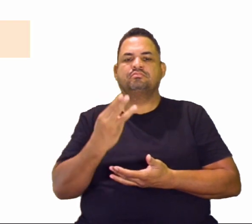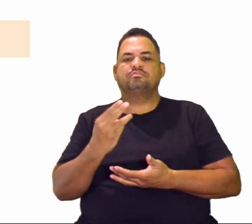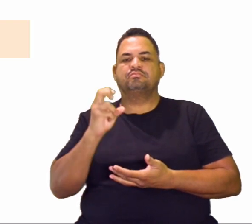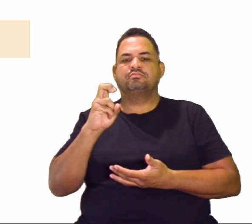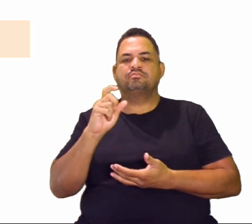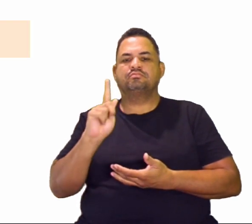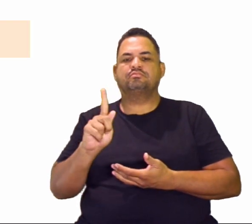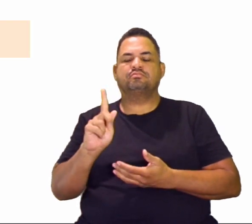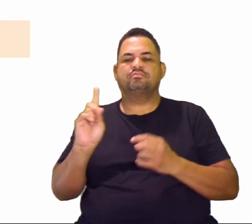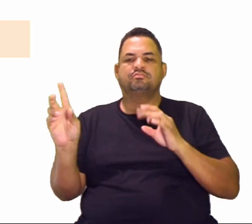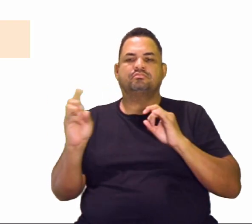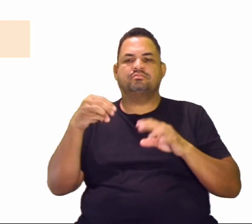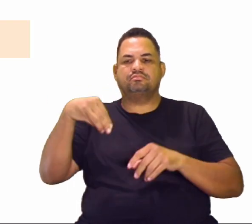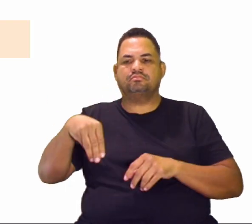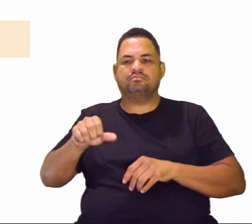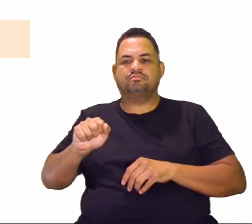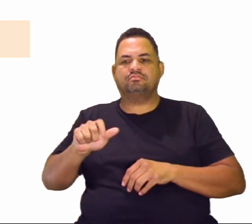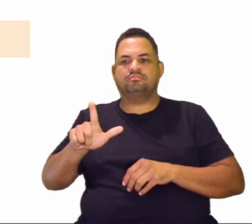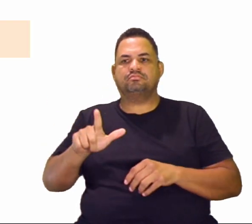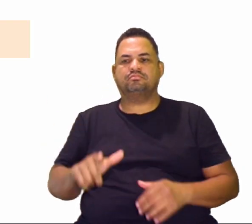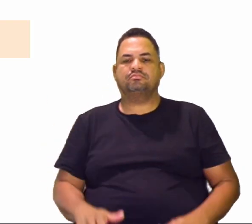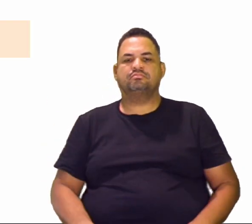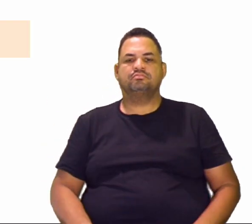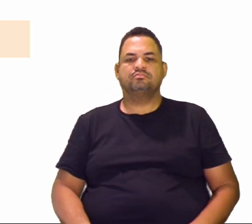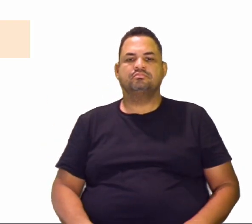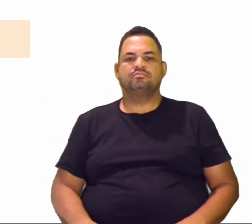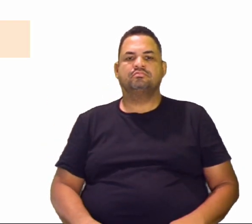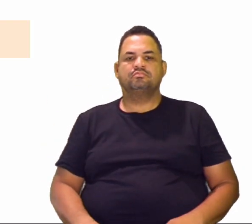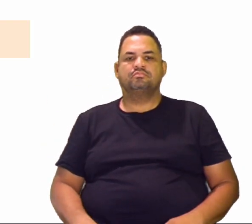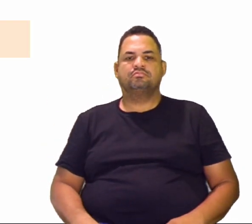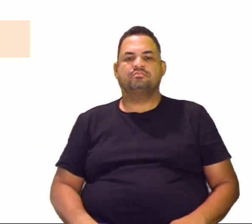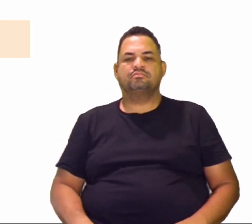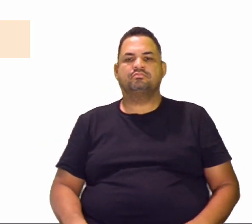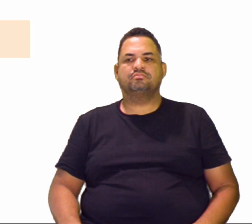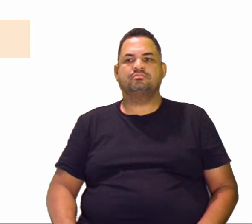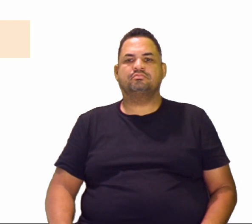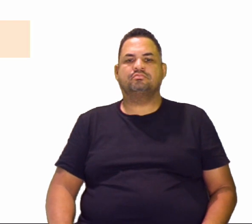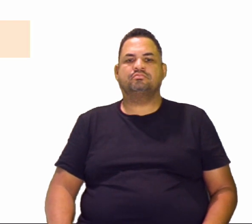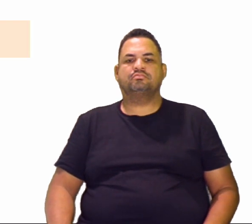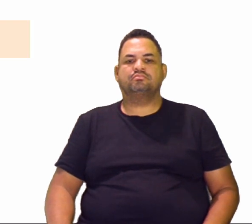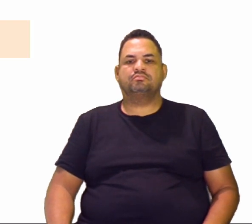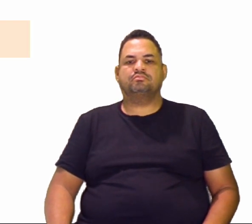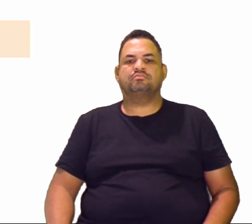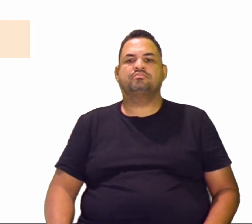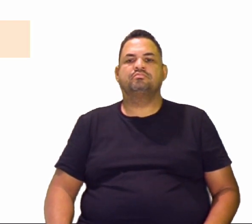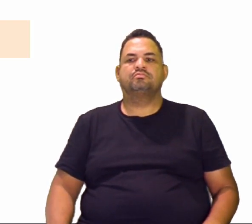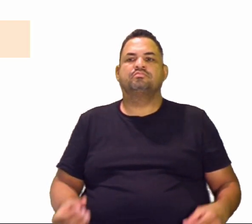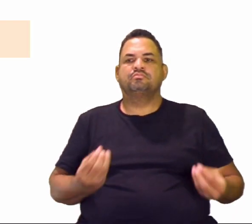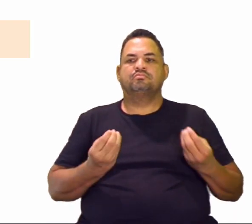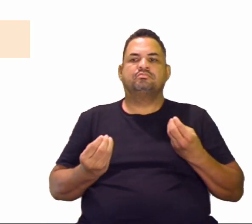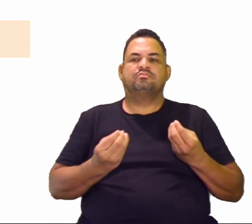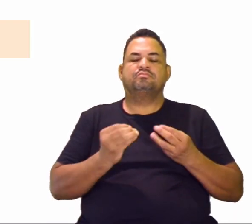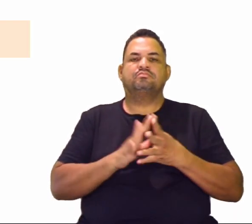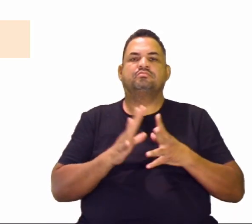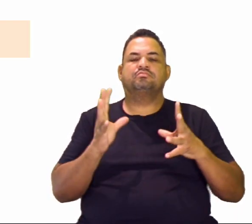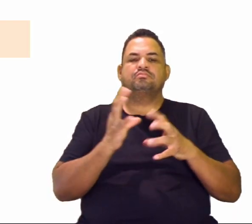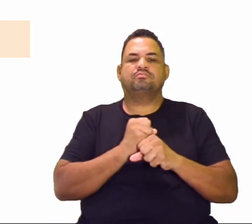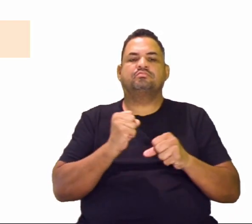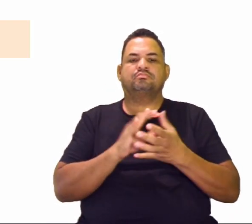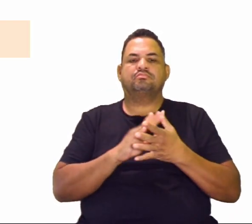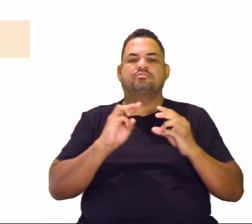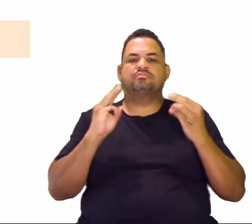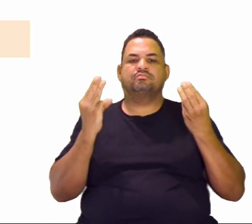135 gramas por mol. Então, eu estou me referindo aqui como calcular a massa molar